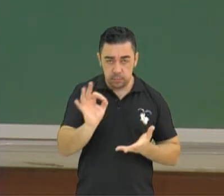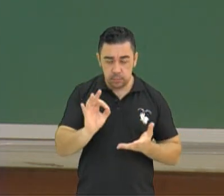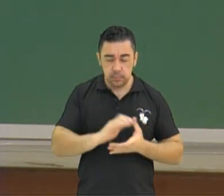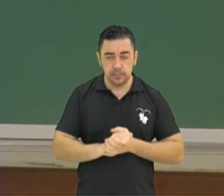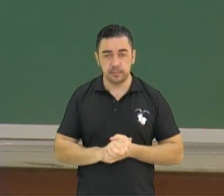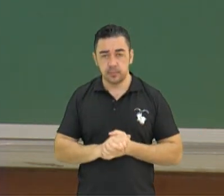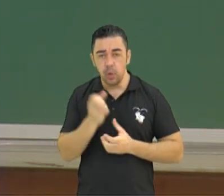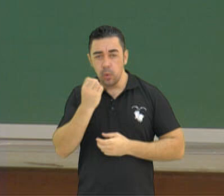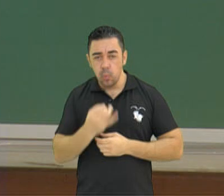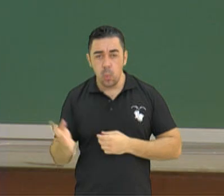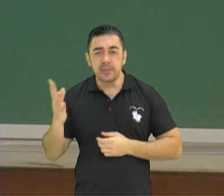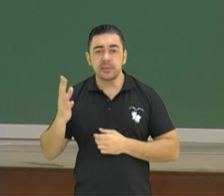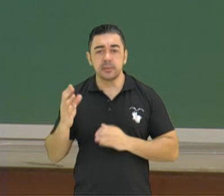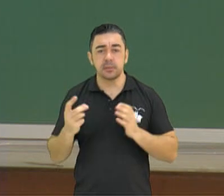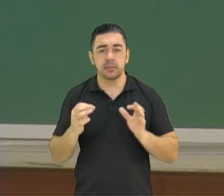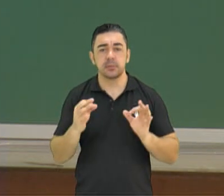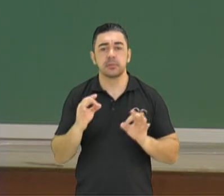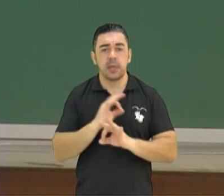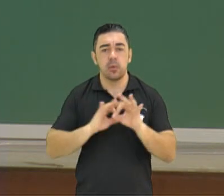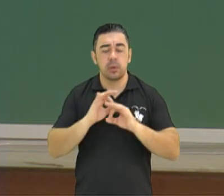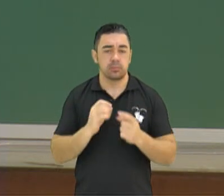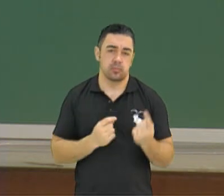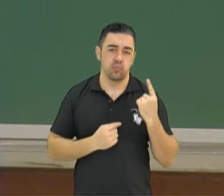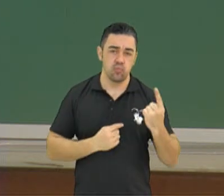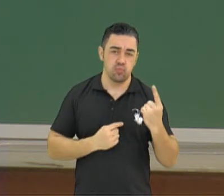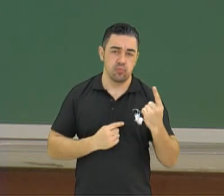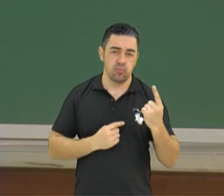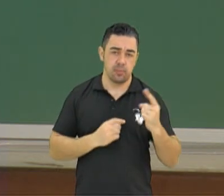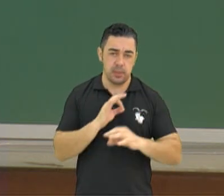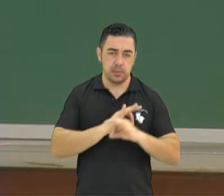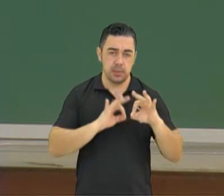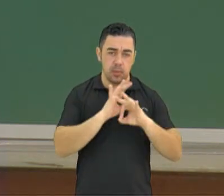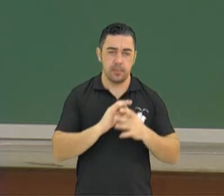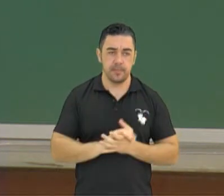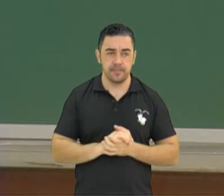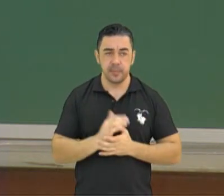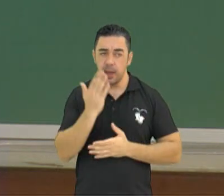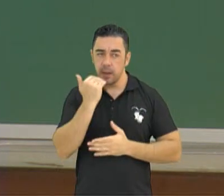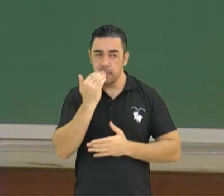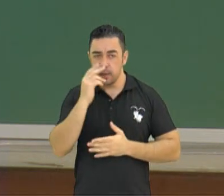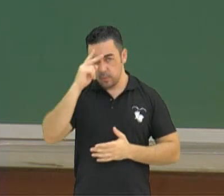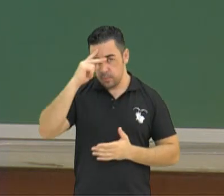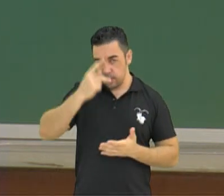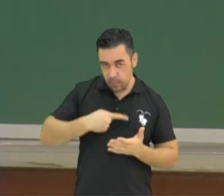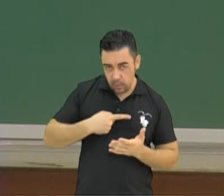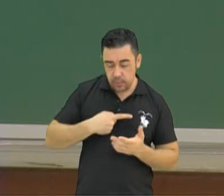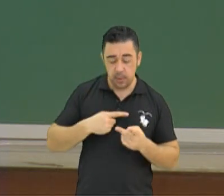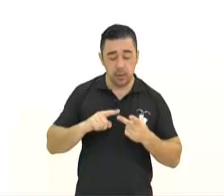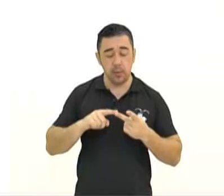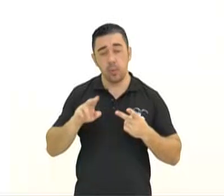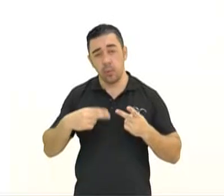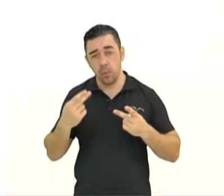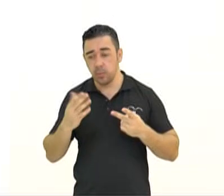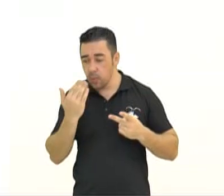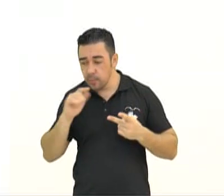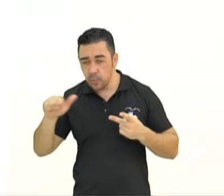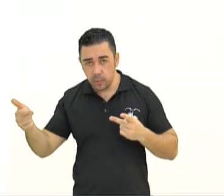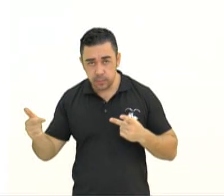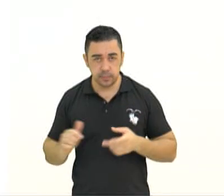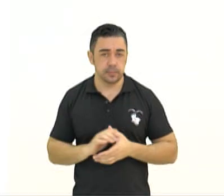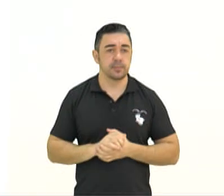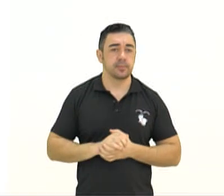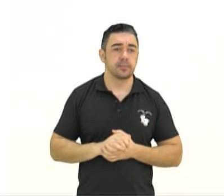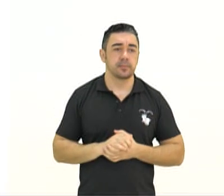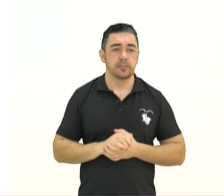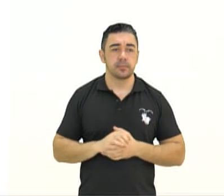células, unicelulares. Não existe bactéria com mais de uma célula. E a alimentação? Pode ser autótrofo, pode ser heterótrofo. Aqui coloquei